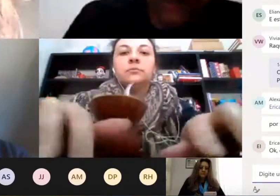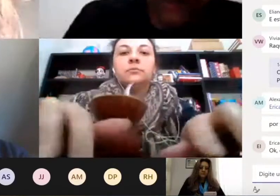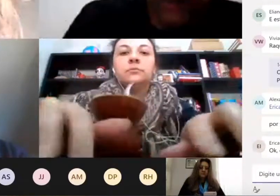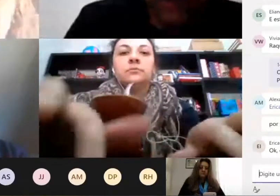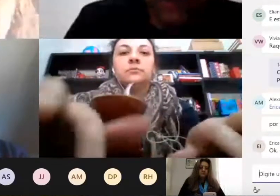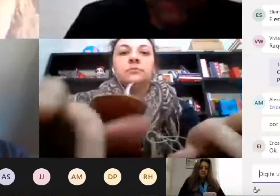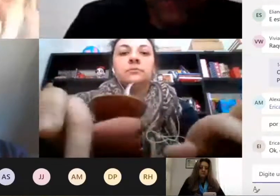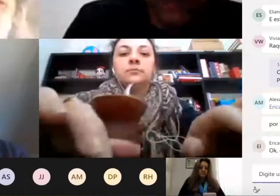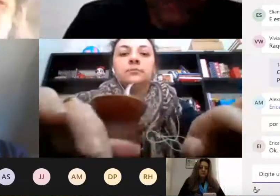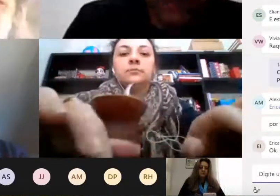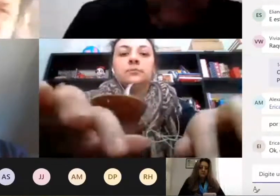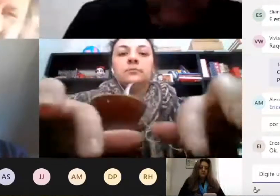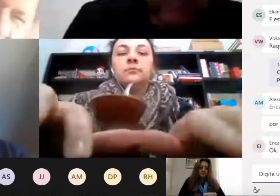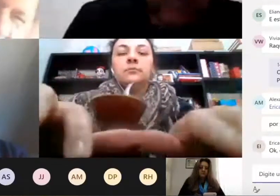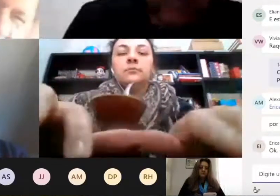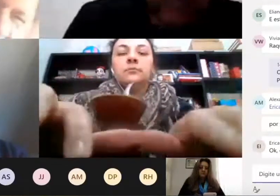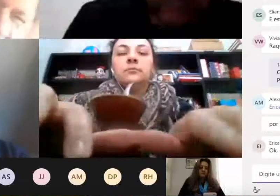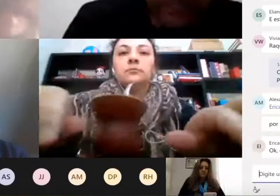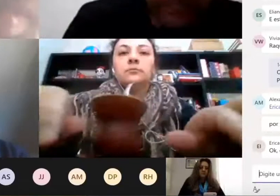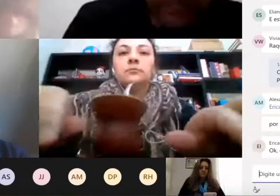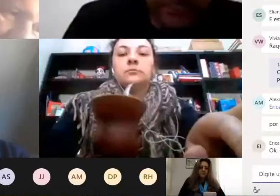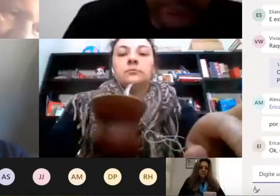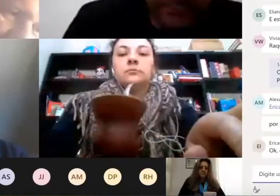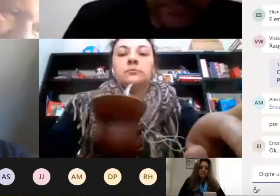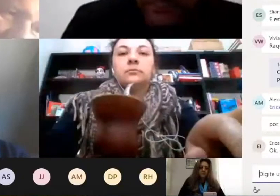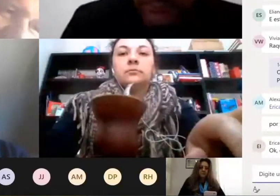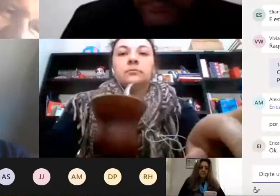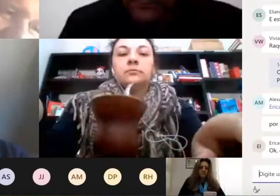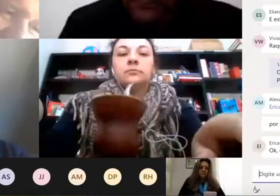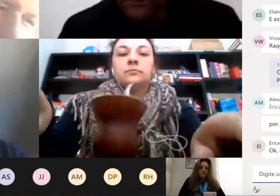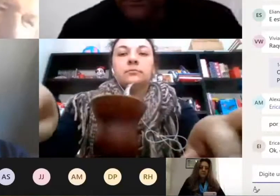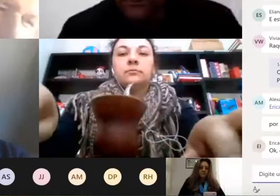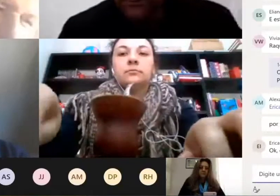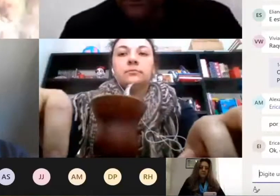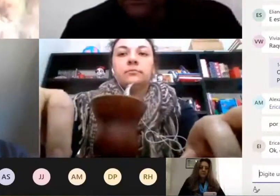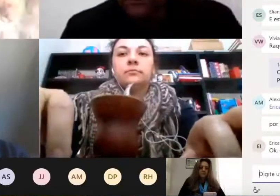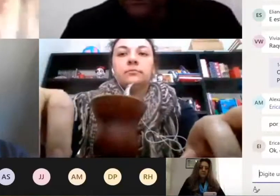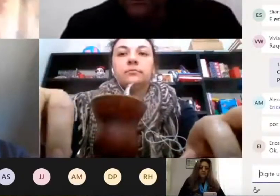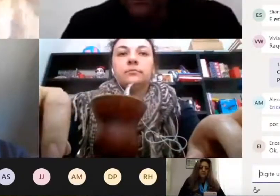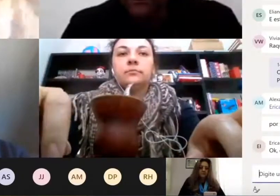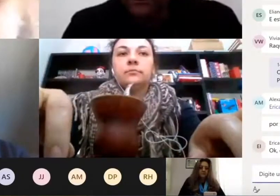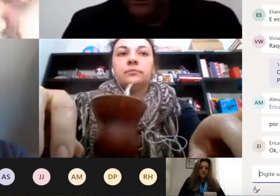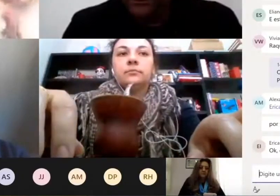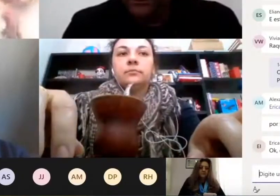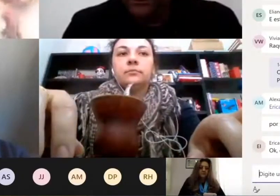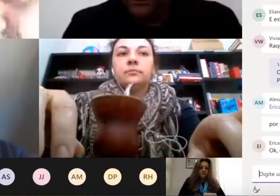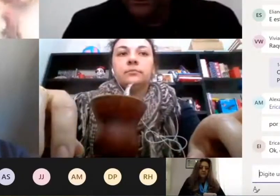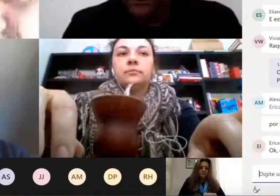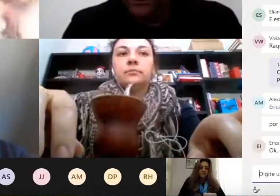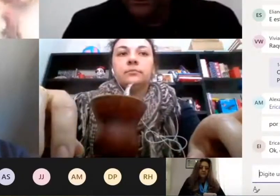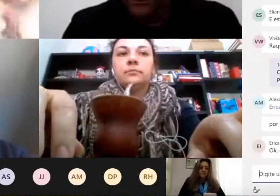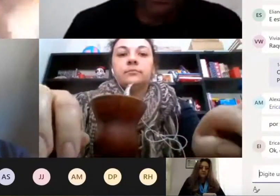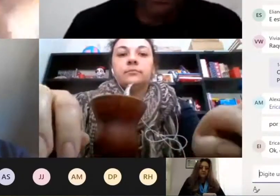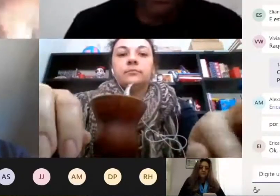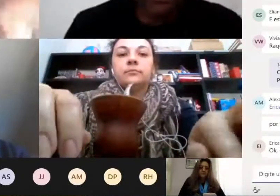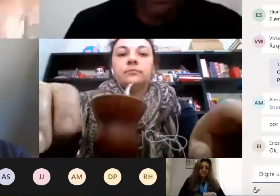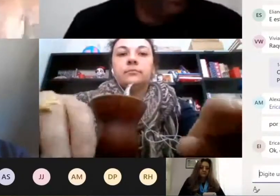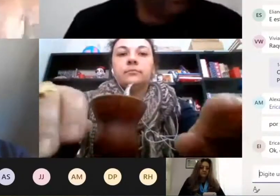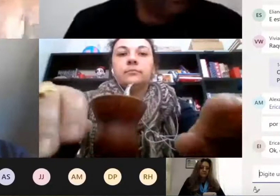Bom, obrigado a você pelas questões. É um tema com que eu, de fato, venho